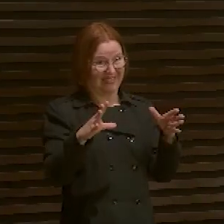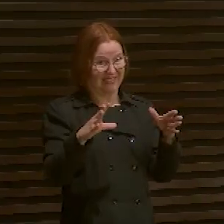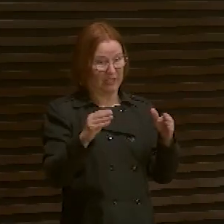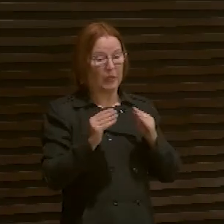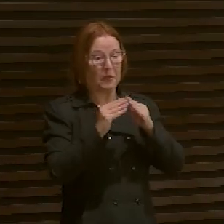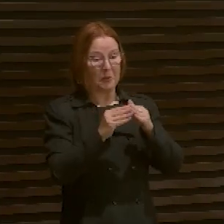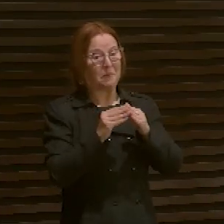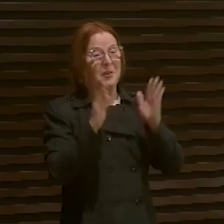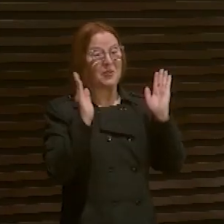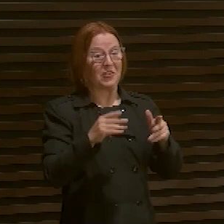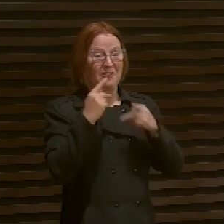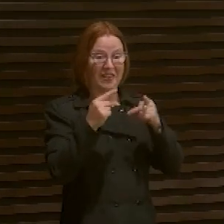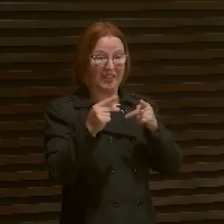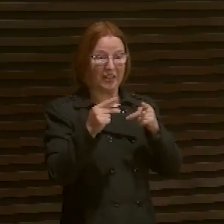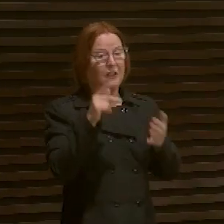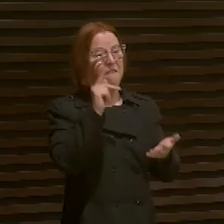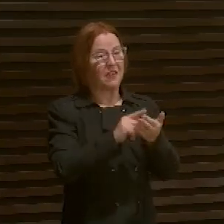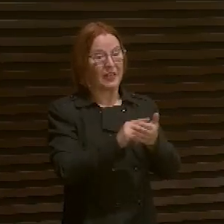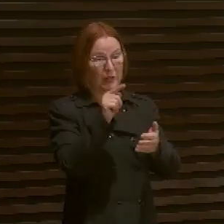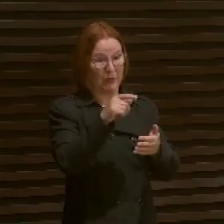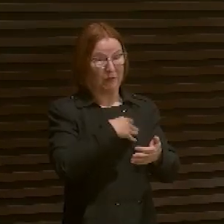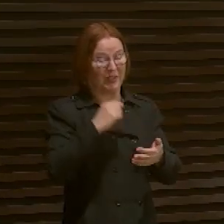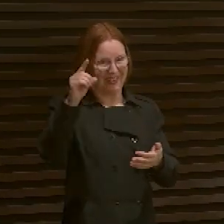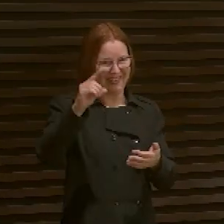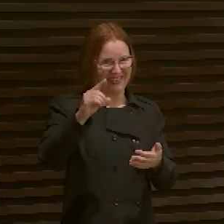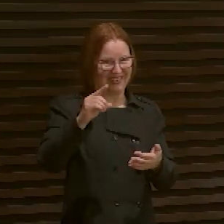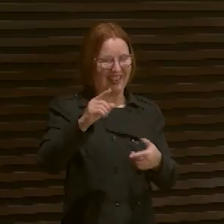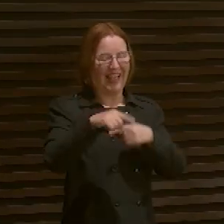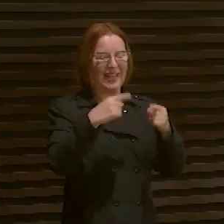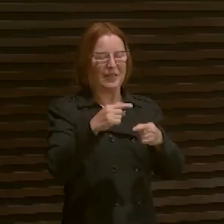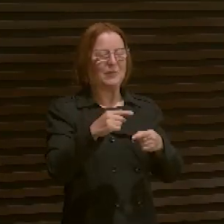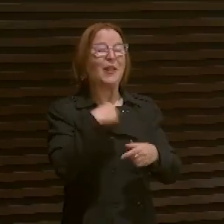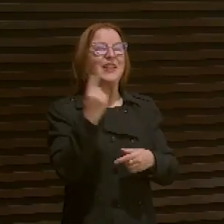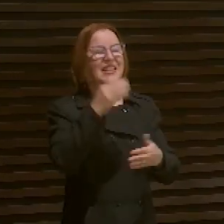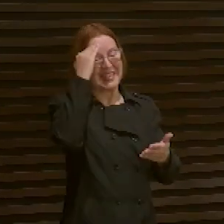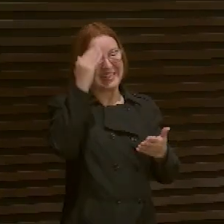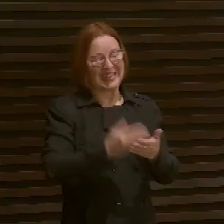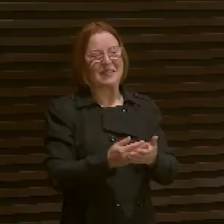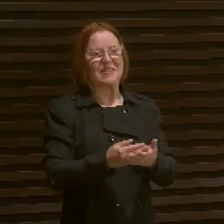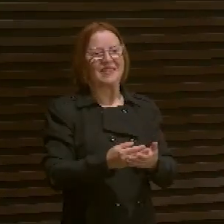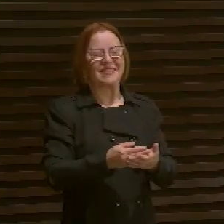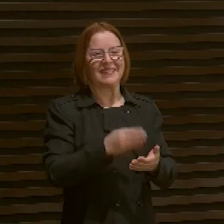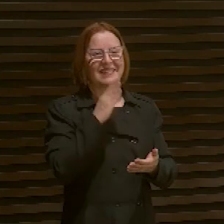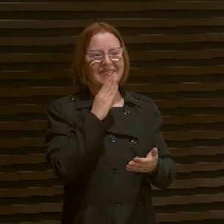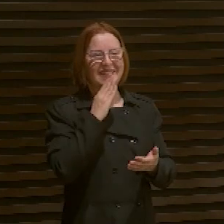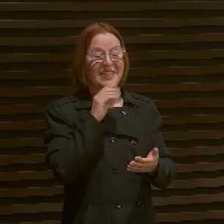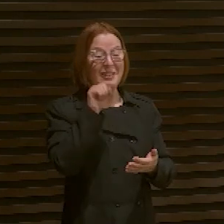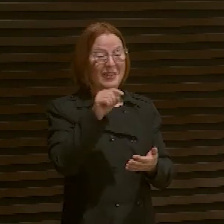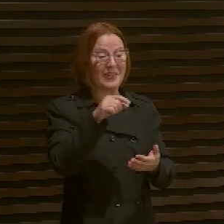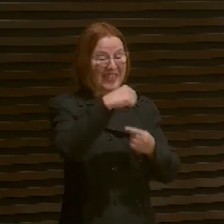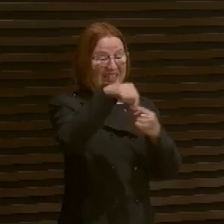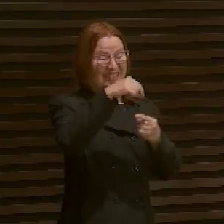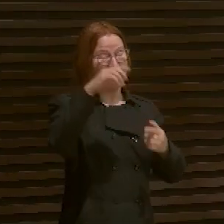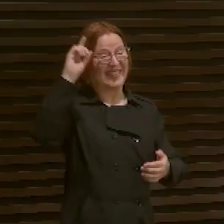verdadeiramente és o Filho de Deus. E agora eles dizem, nós temos crido. e conhecido que tu és o Santo